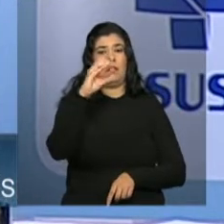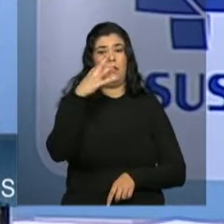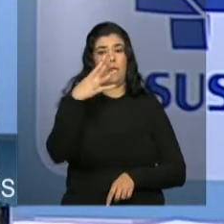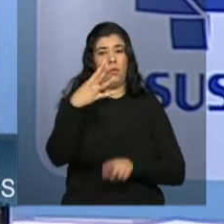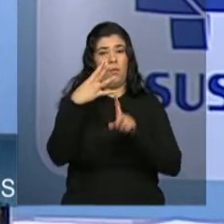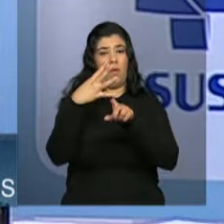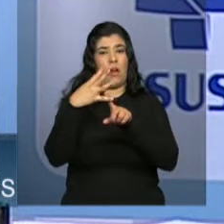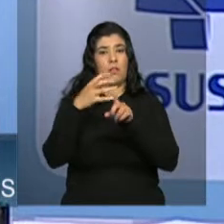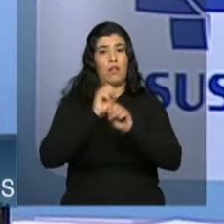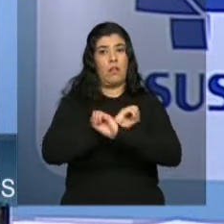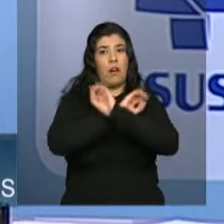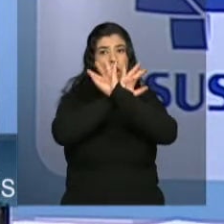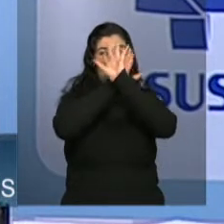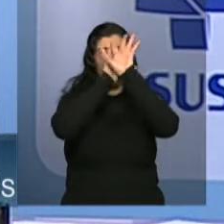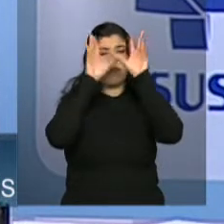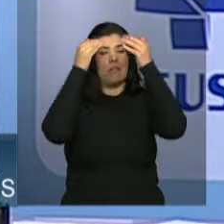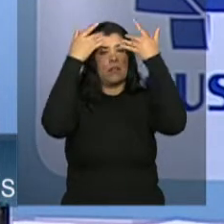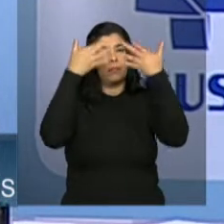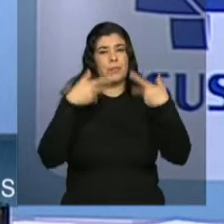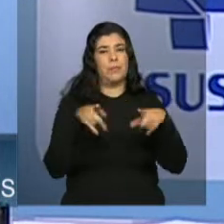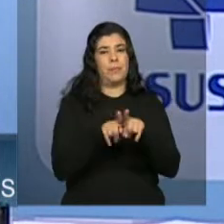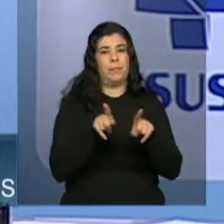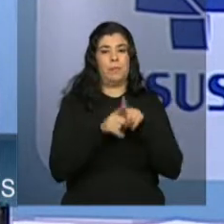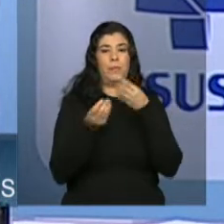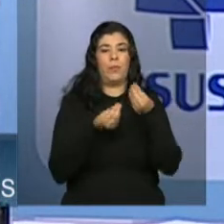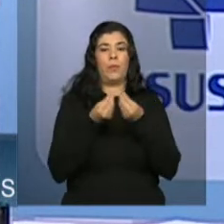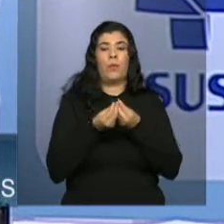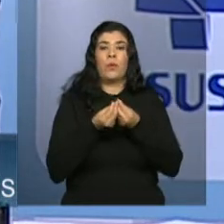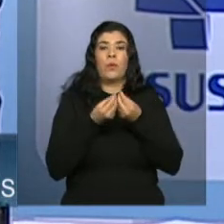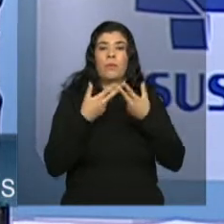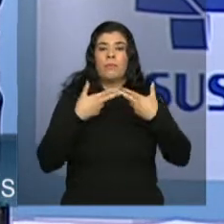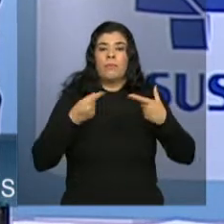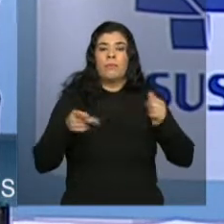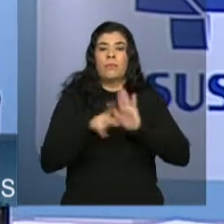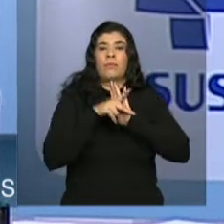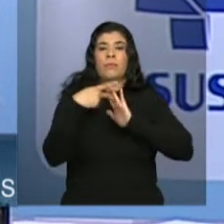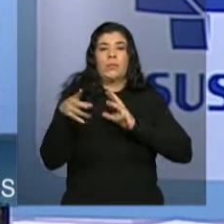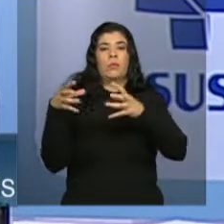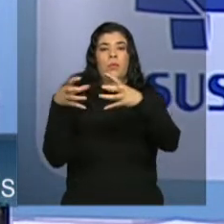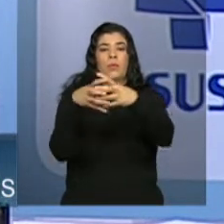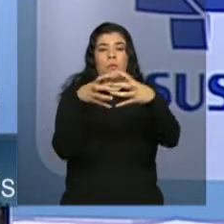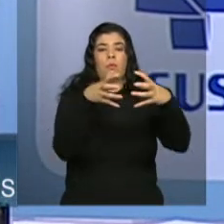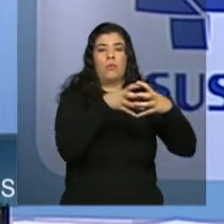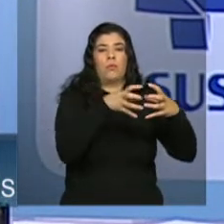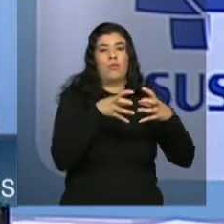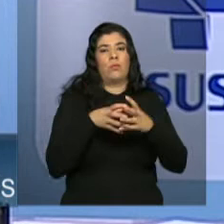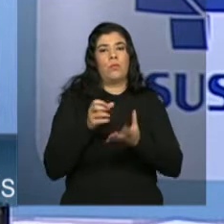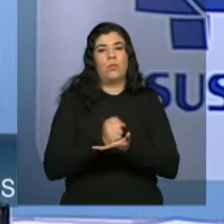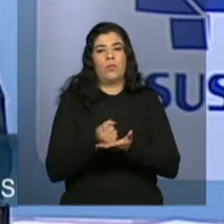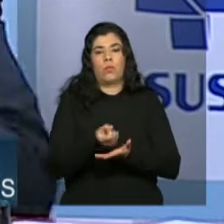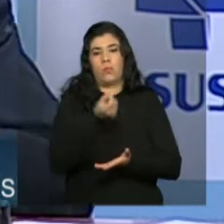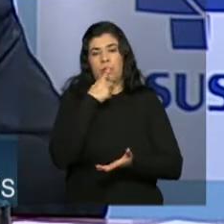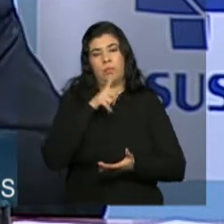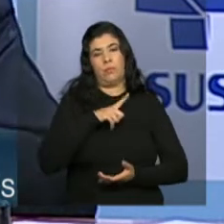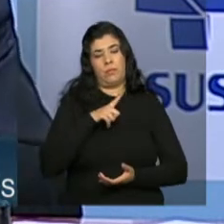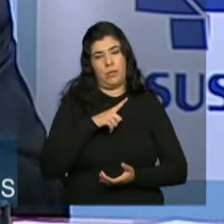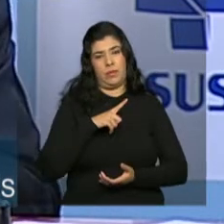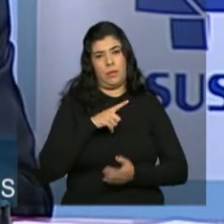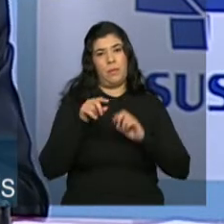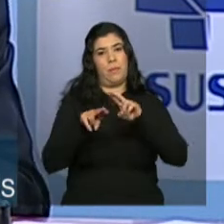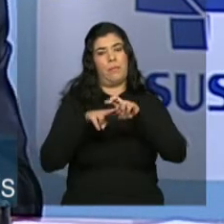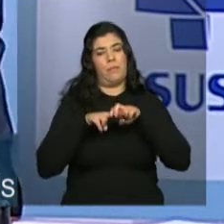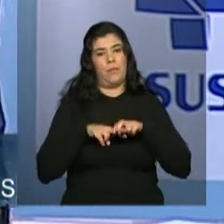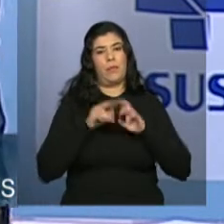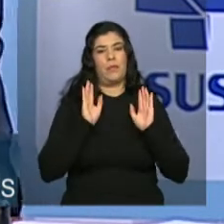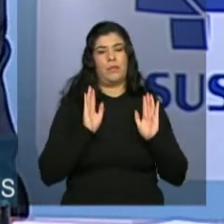detalhe a melhor ela grupo a melhor ela discrimina melhor os vários grupos de medicamentos que a gente tem por isso que e